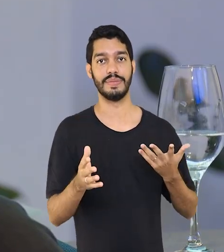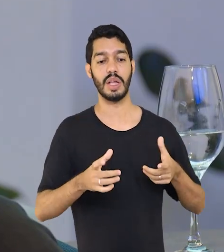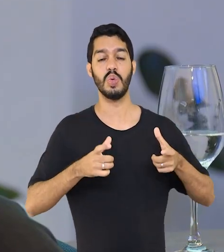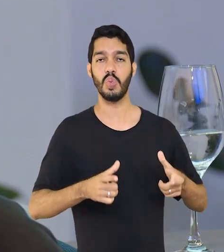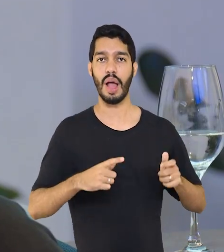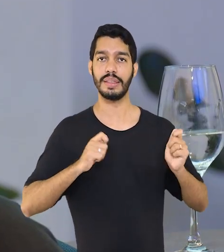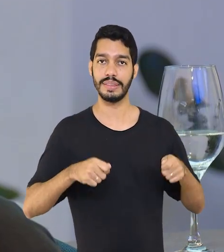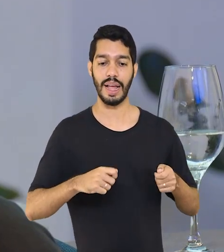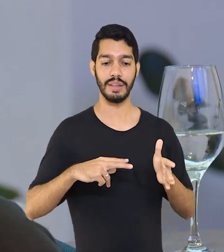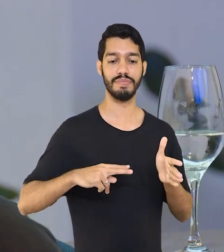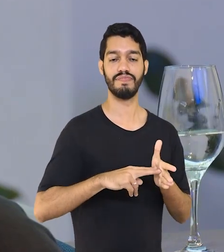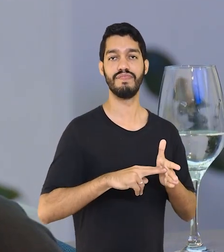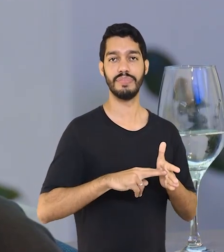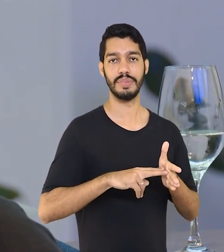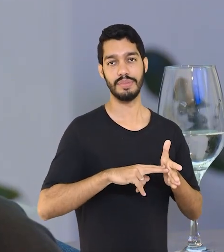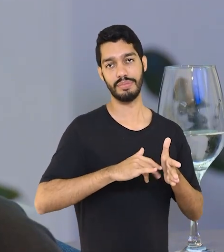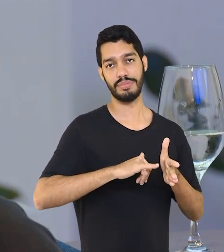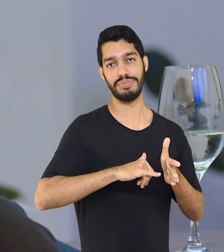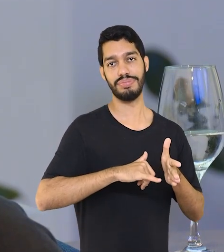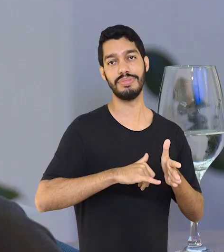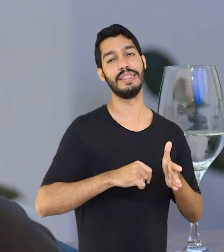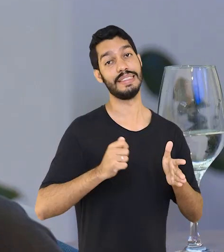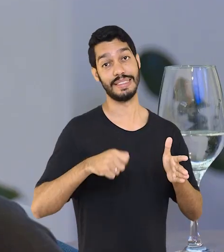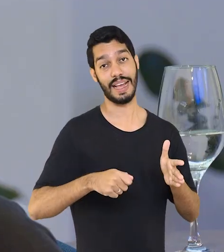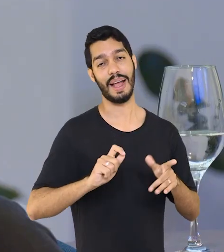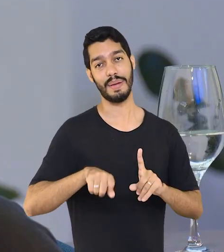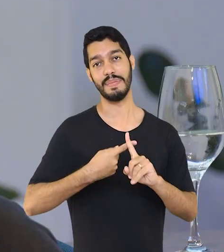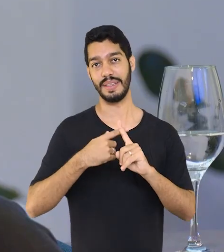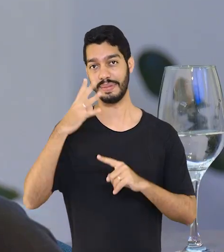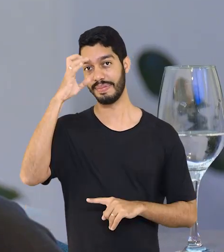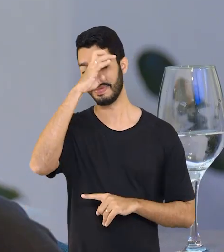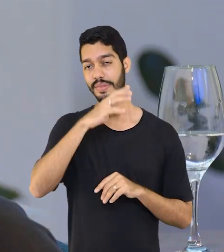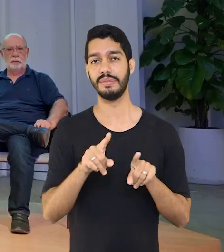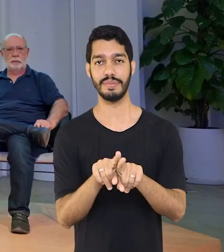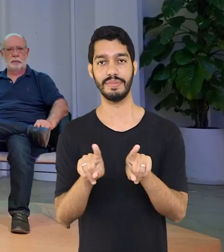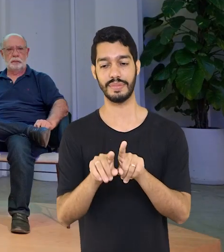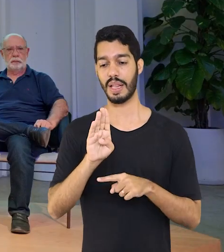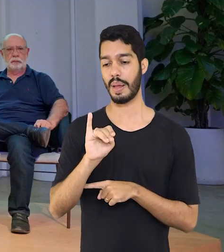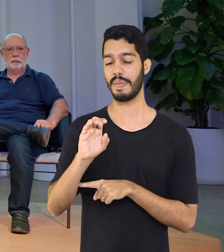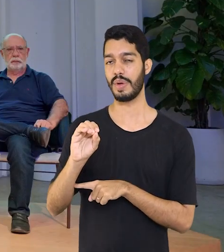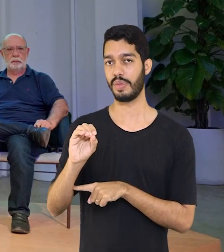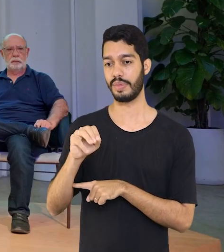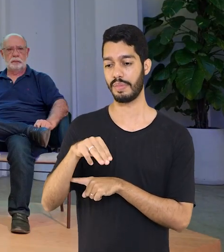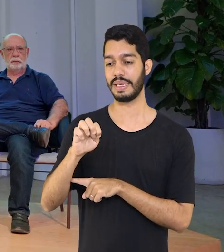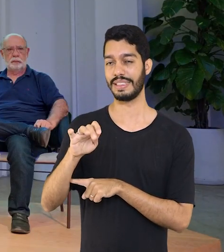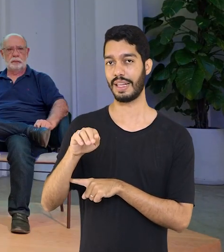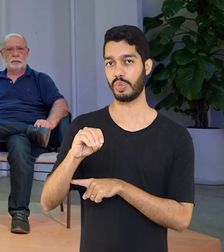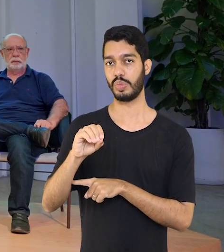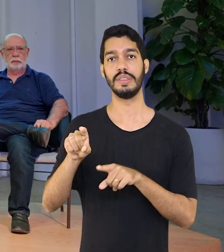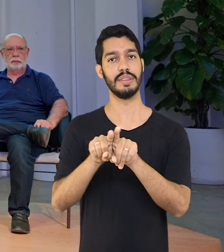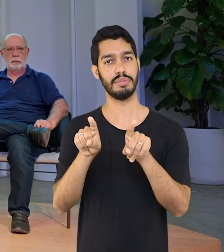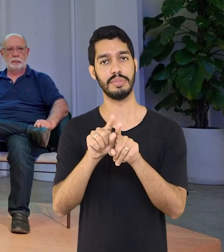você poder recarregar, então, também se tornam complexas. No caso do biometano, e, aliás, como gás também, gás